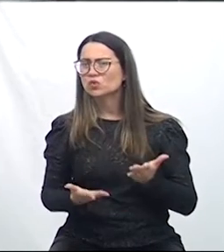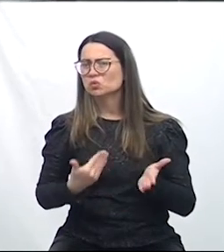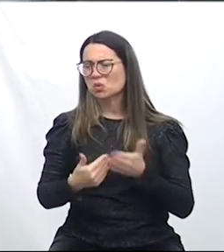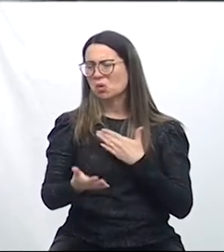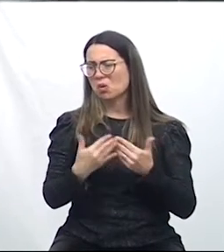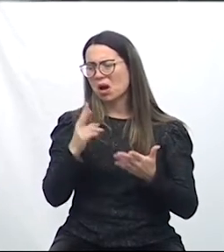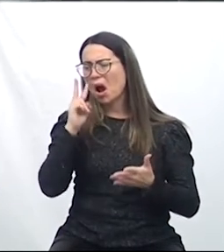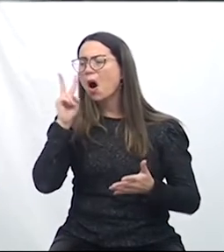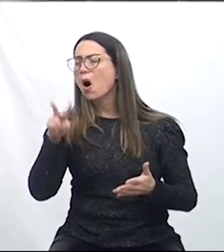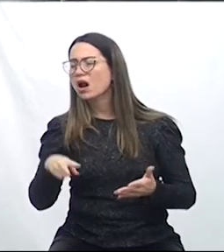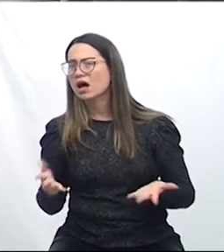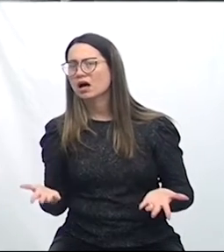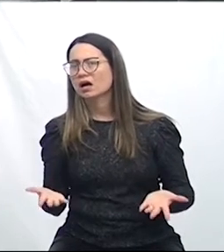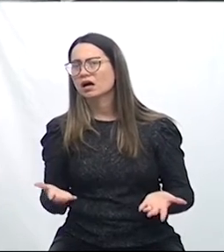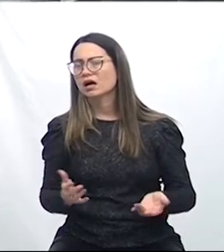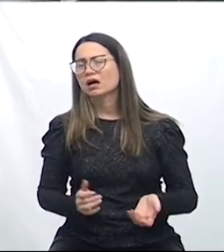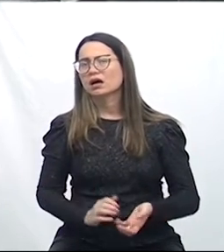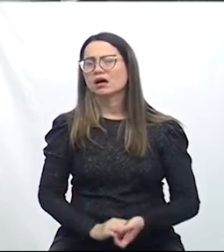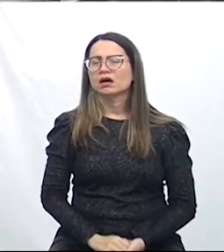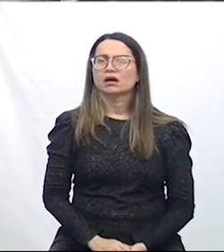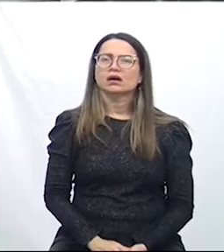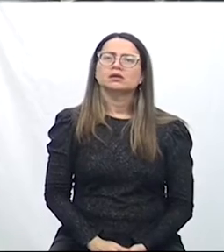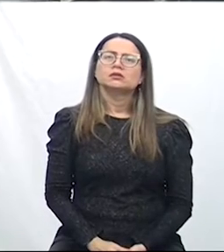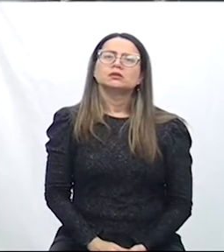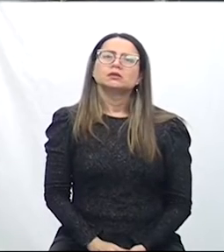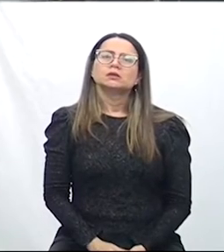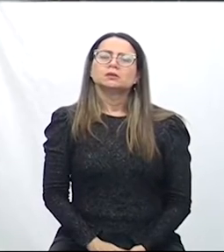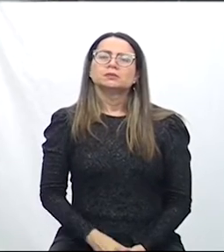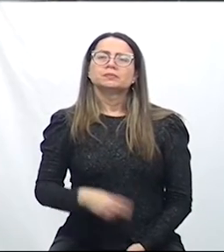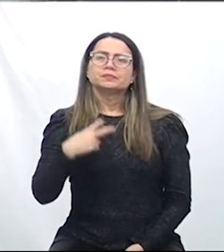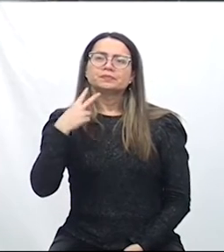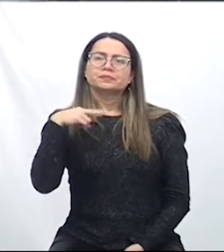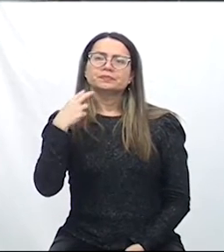Com a palavra, vereador Manuel Roseng.